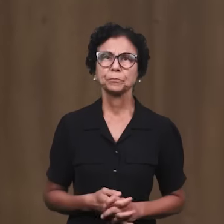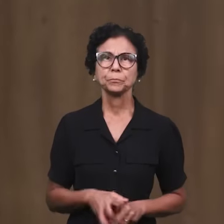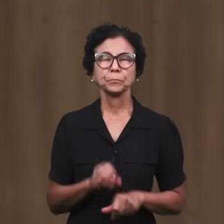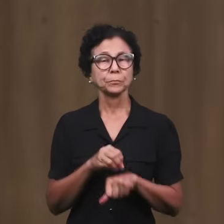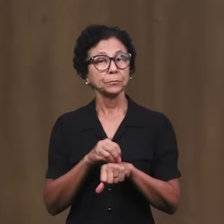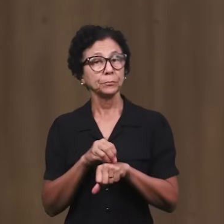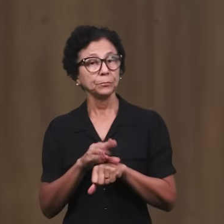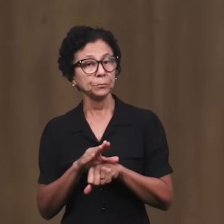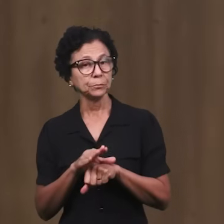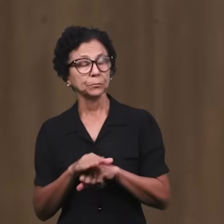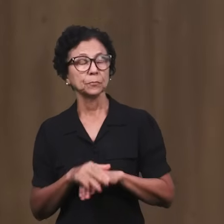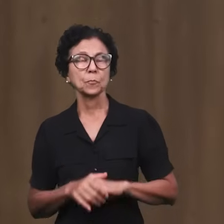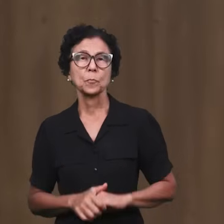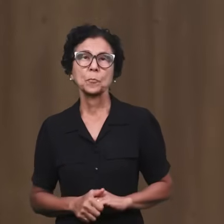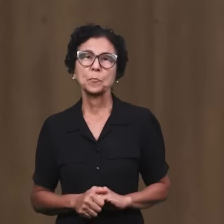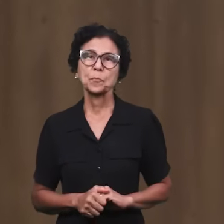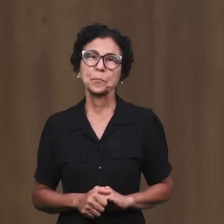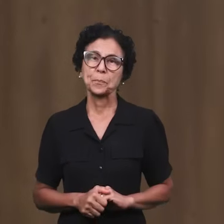vamos dar aqui?